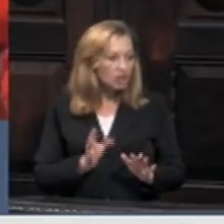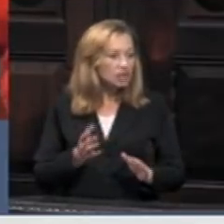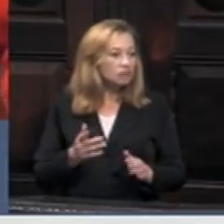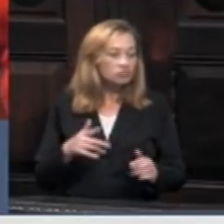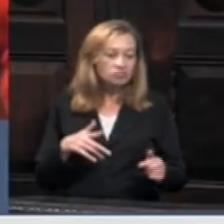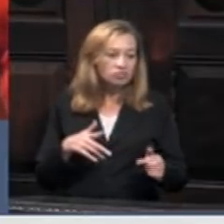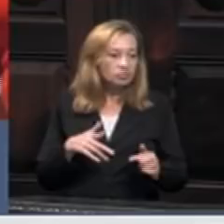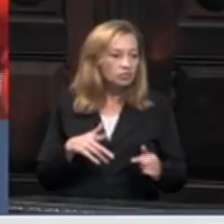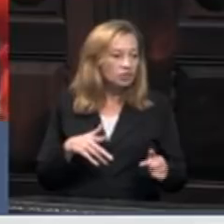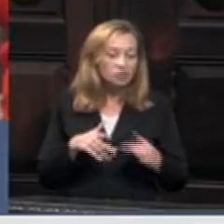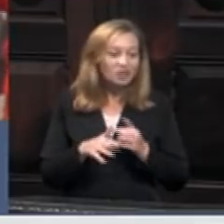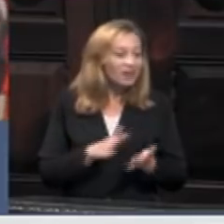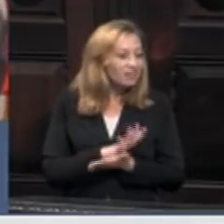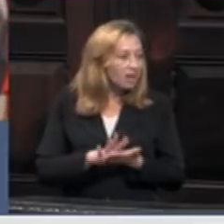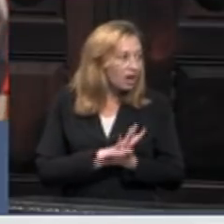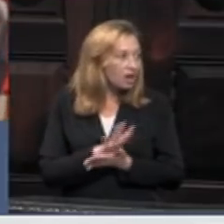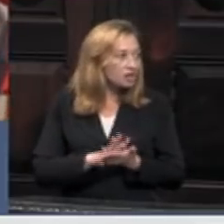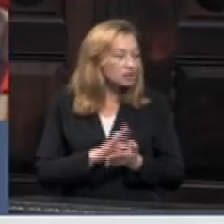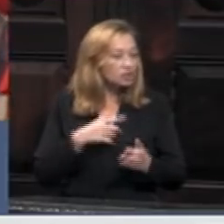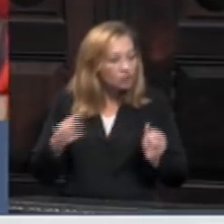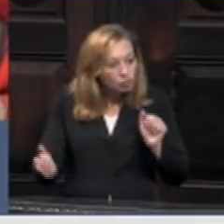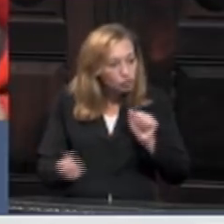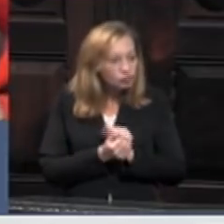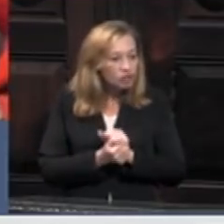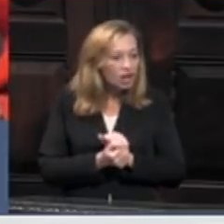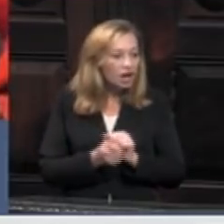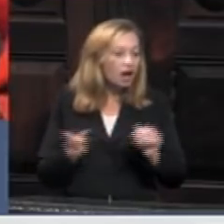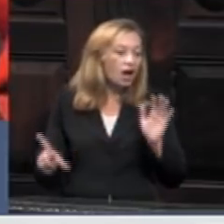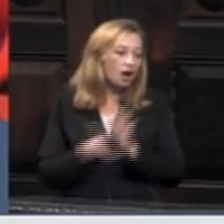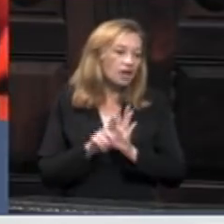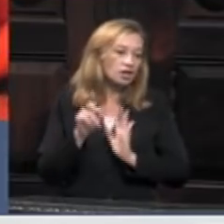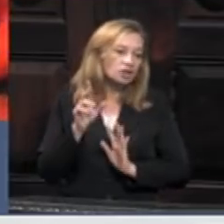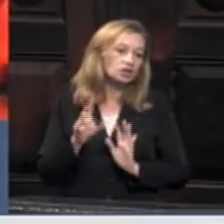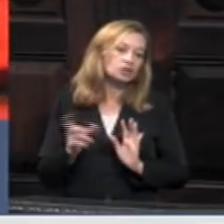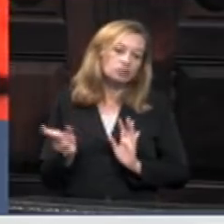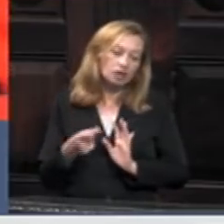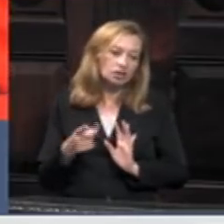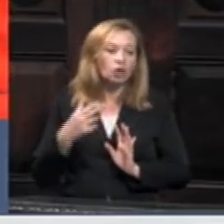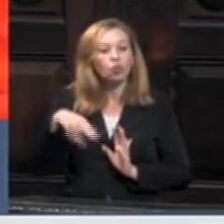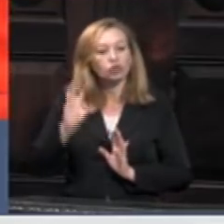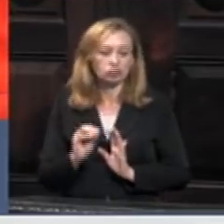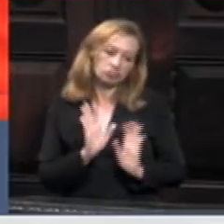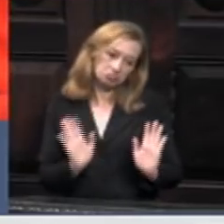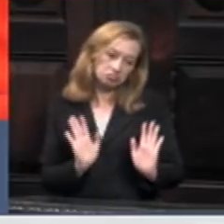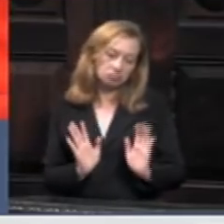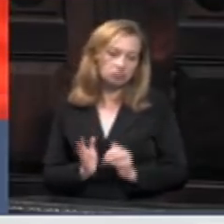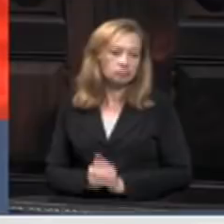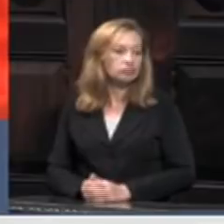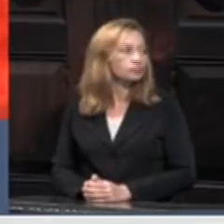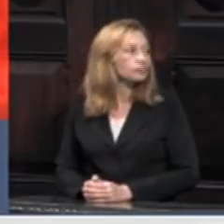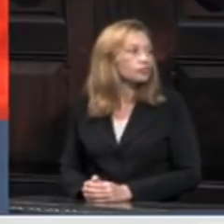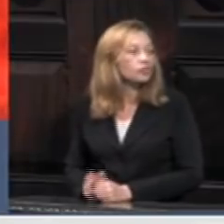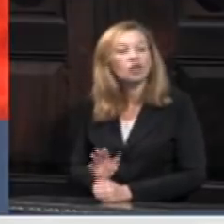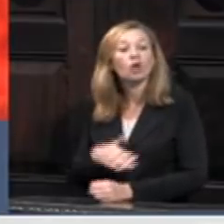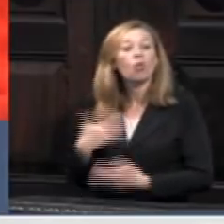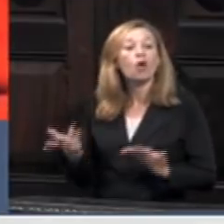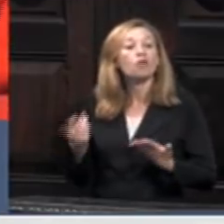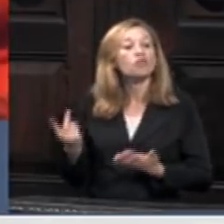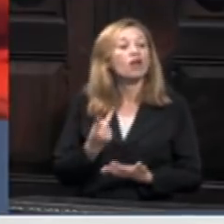prejuízo a gente emendar a lei do bilhete único que está hoje na pauta. A gente faz essa emenda lá. Qual é o número, por favor, deputado